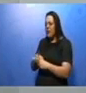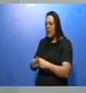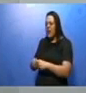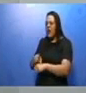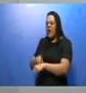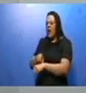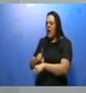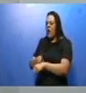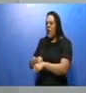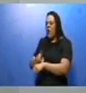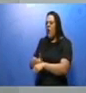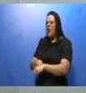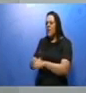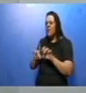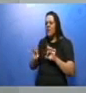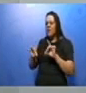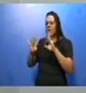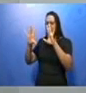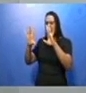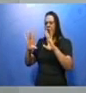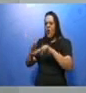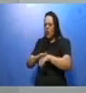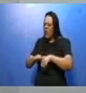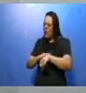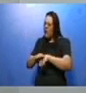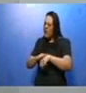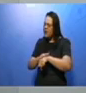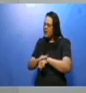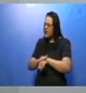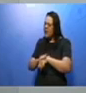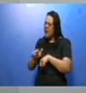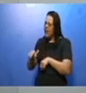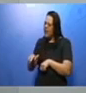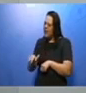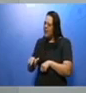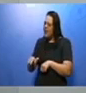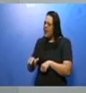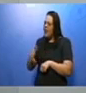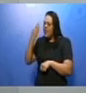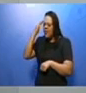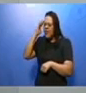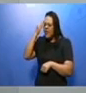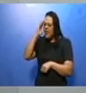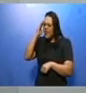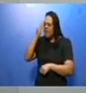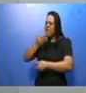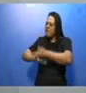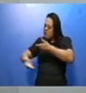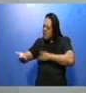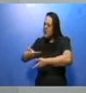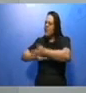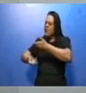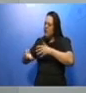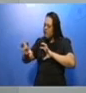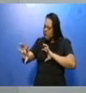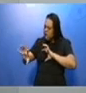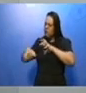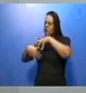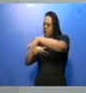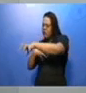Egito. É um momento de conversar com o menino, dar atenção para ele. Ele era professor, né? Algo bem mais importante que